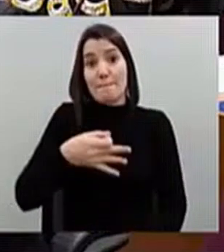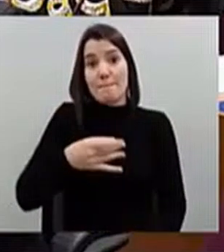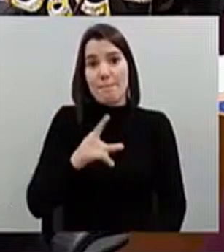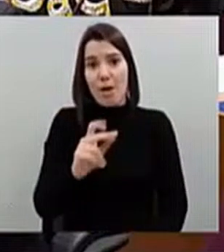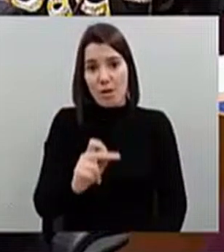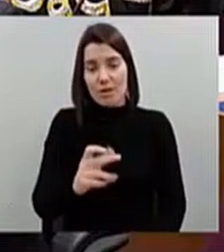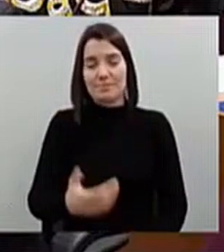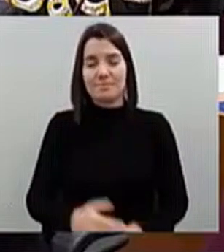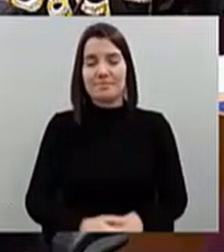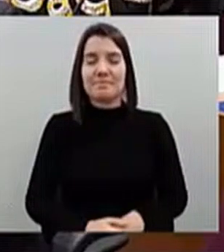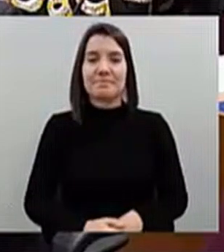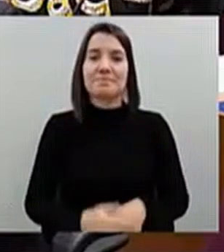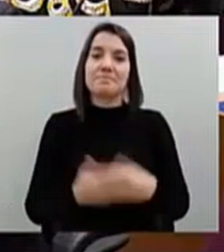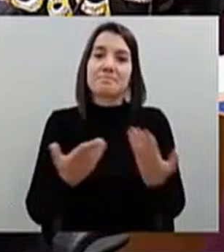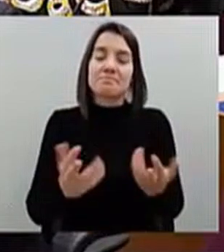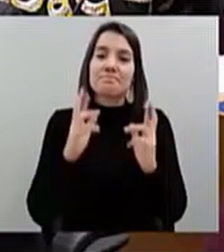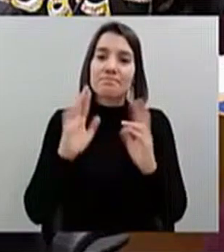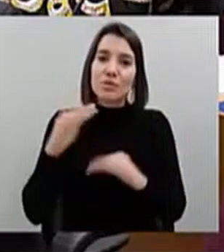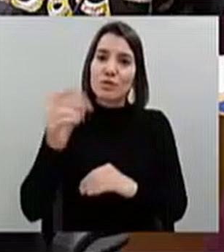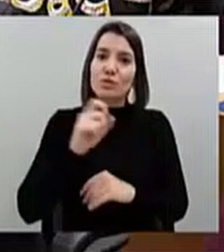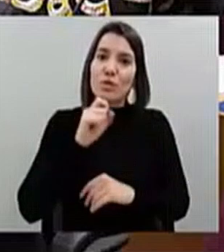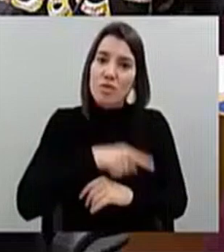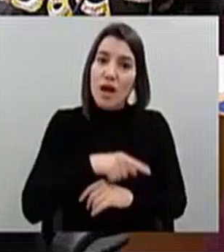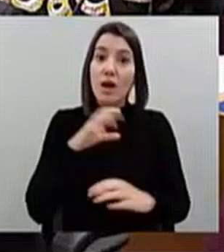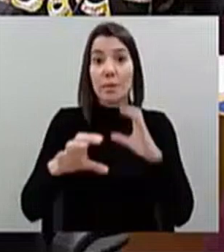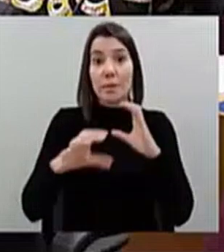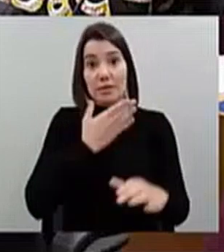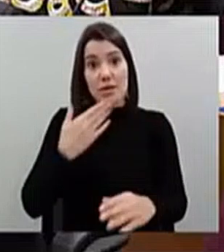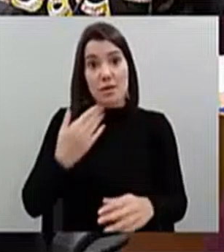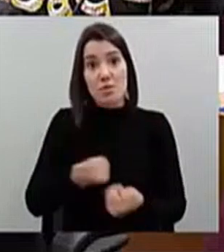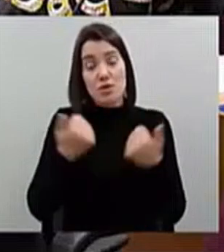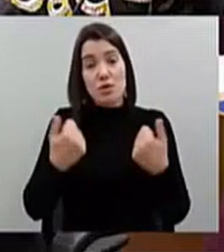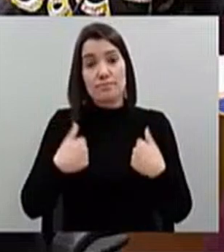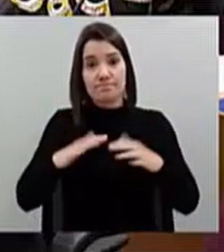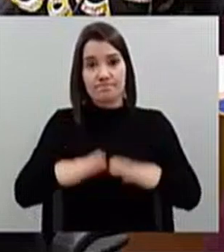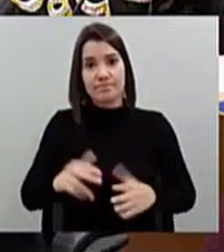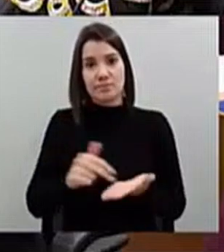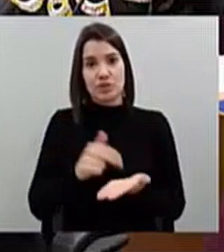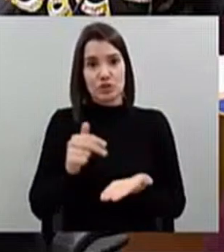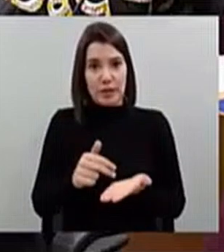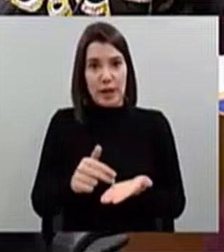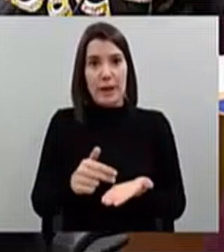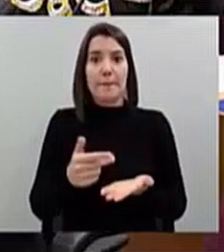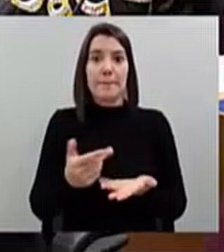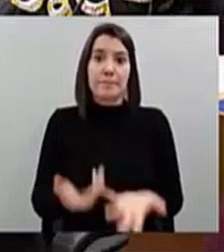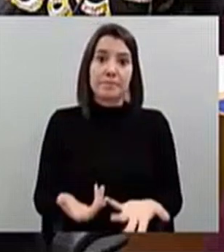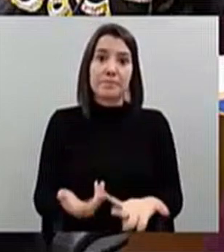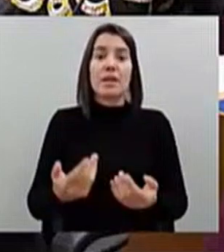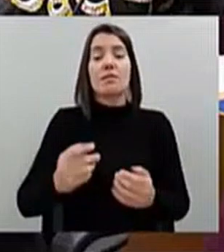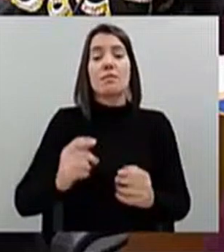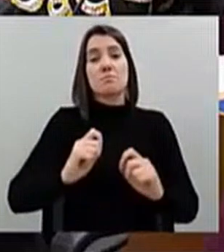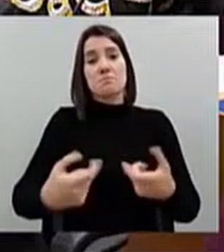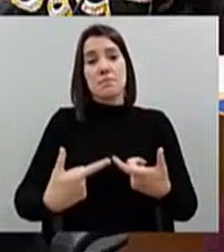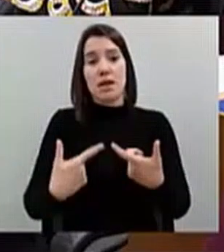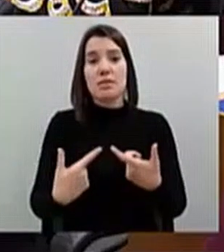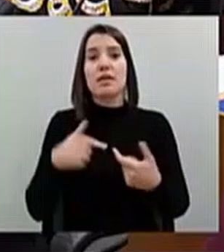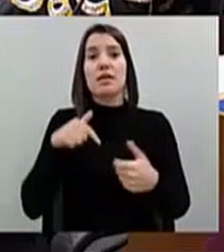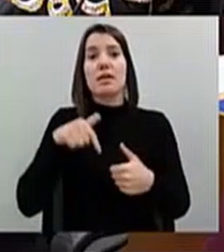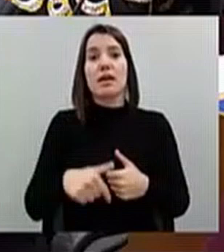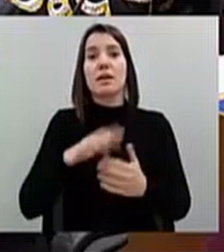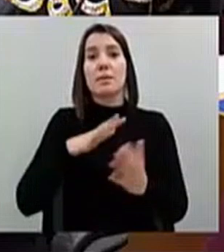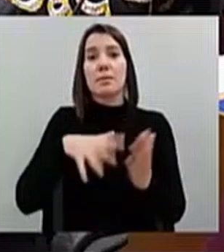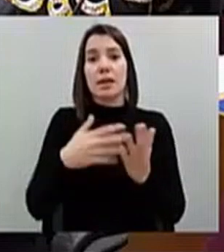que de futuro seja possível aperfeiçoar esta comunicação, ficamos a aguardar que cheguem a esta Assembleia Municipal o Plano de Atividades e Orçamento para